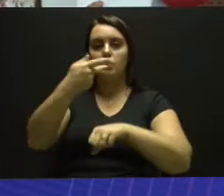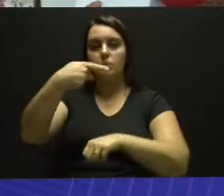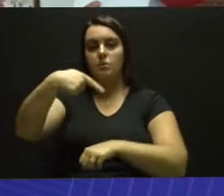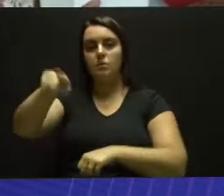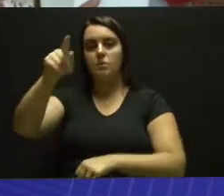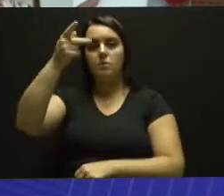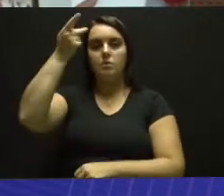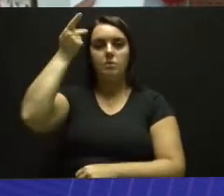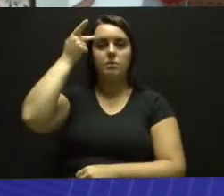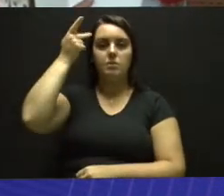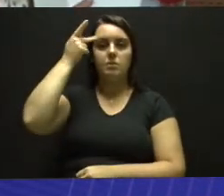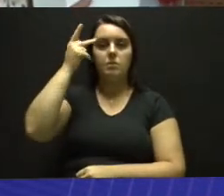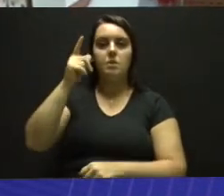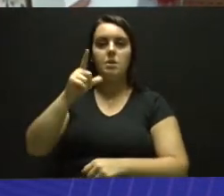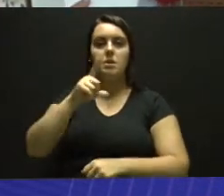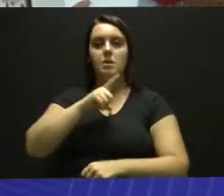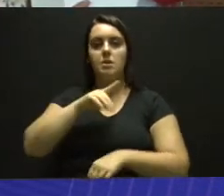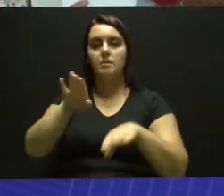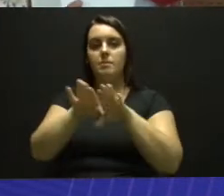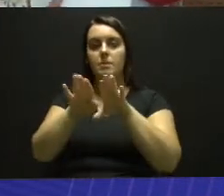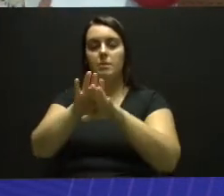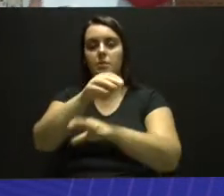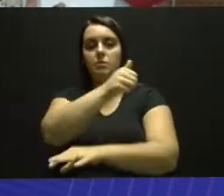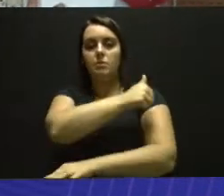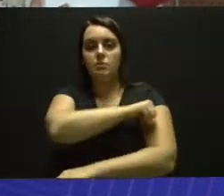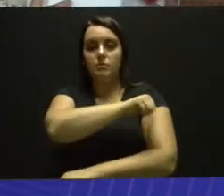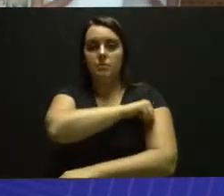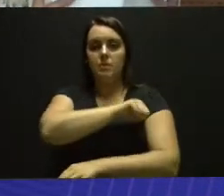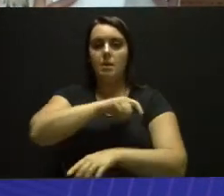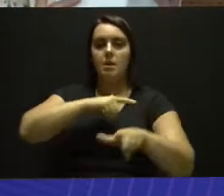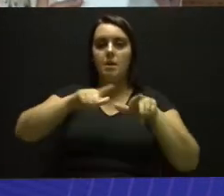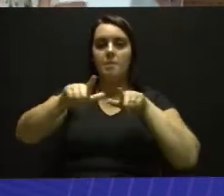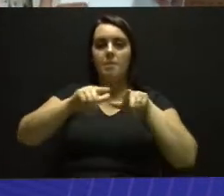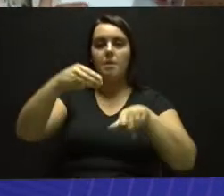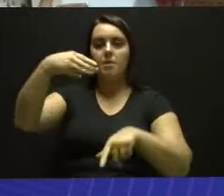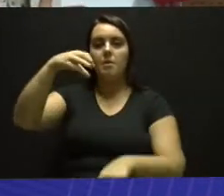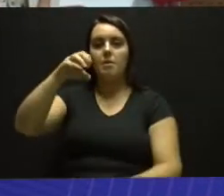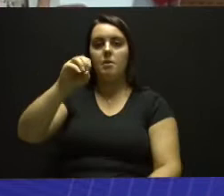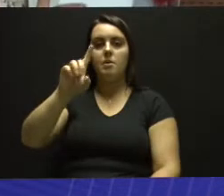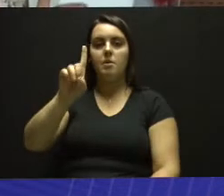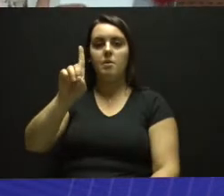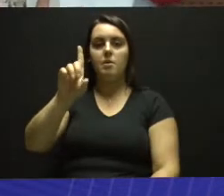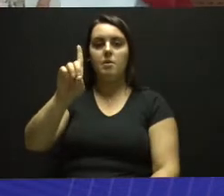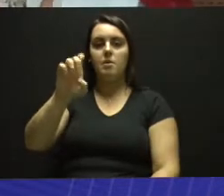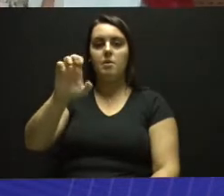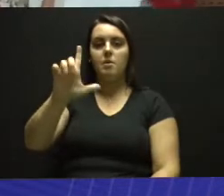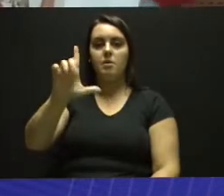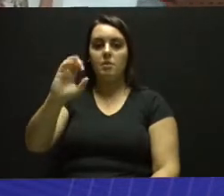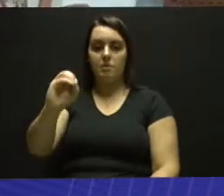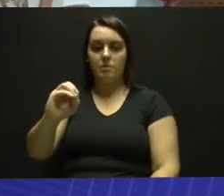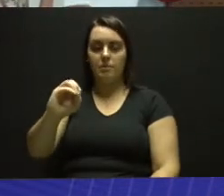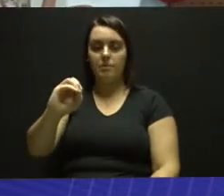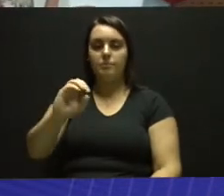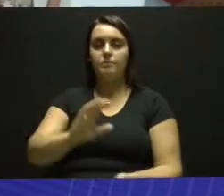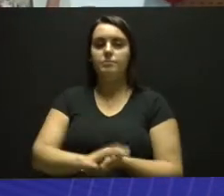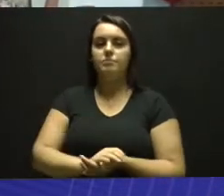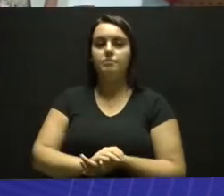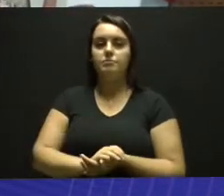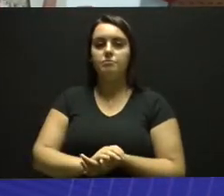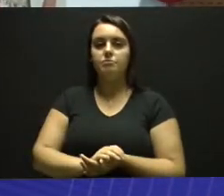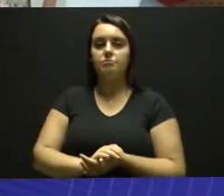janeiro lenda oliveira trabalha como modelo fotográfico e modelo fashion nossa homenageada